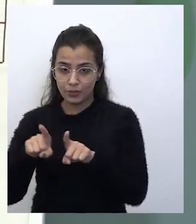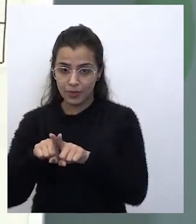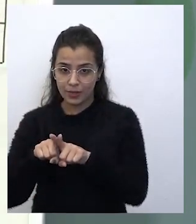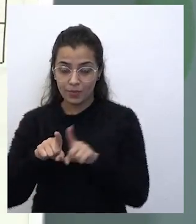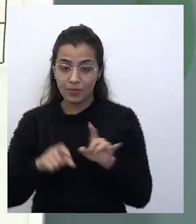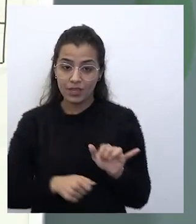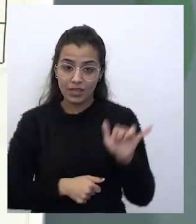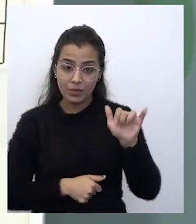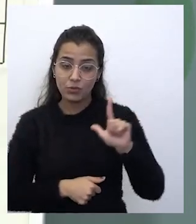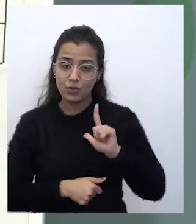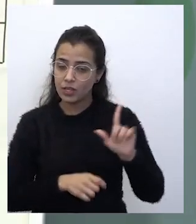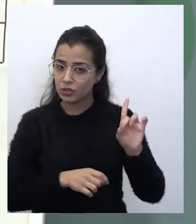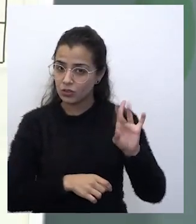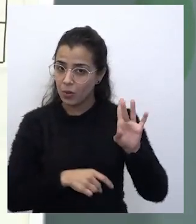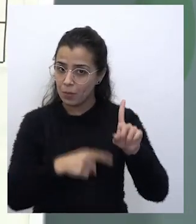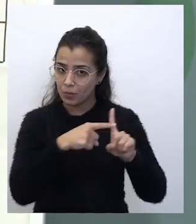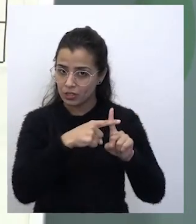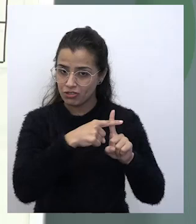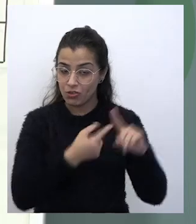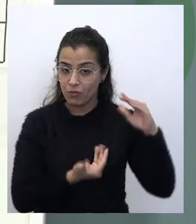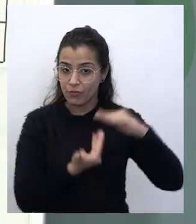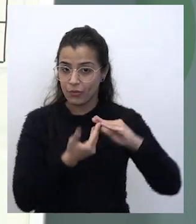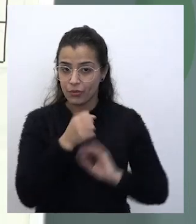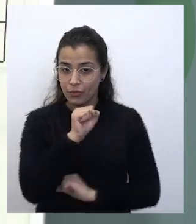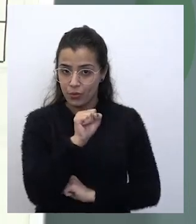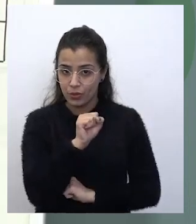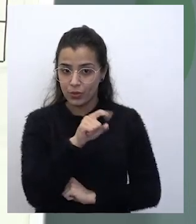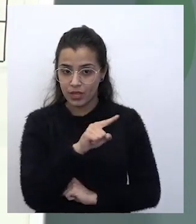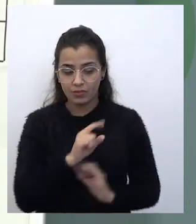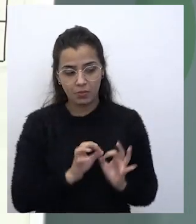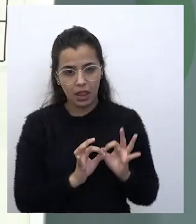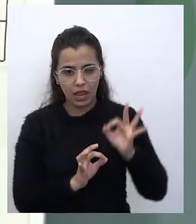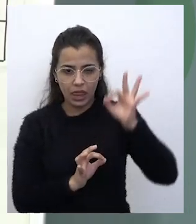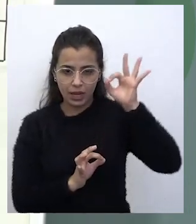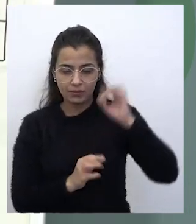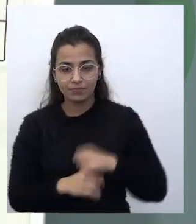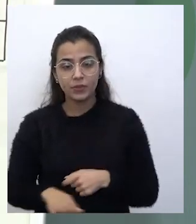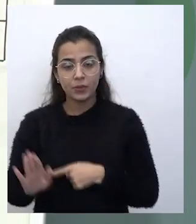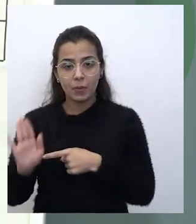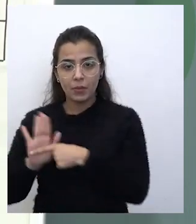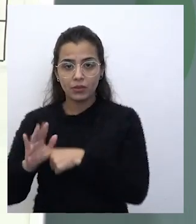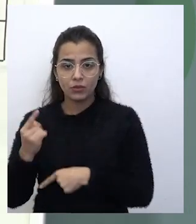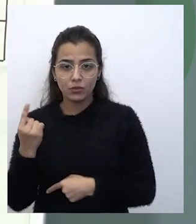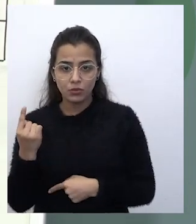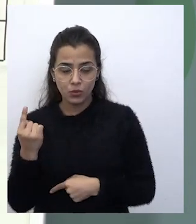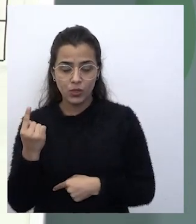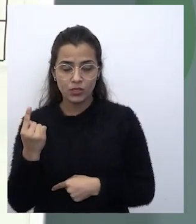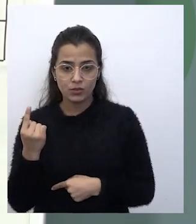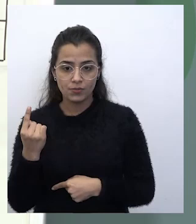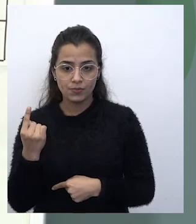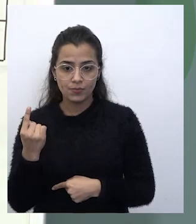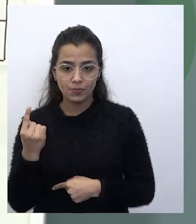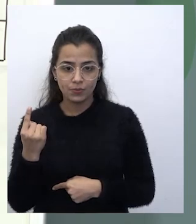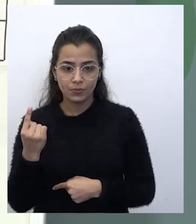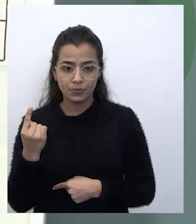número positivo chegando até o 8, tá bom? Esse vai ser bem comprido. Então, menos 2 com o 8, vamos marcar aqui.